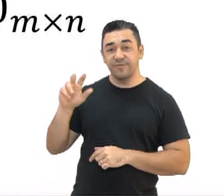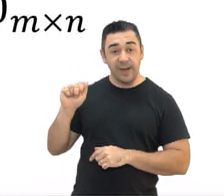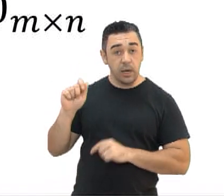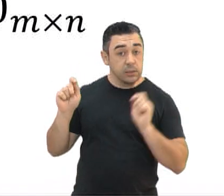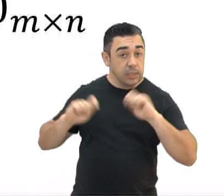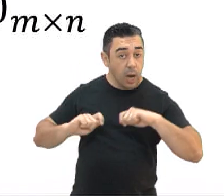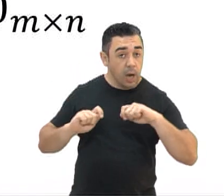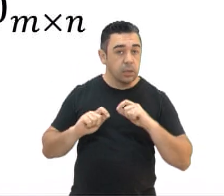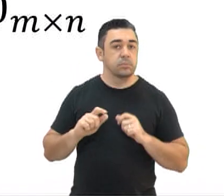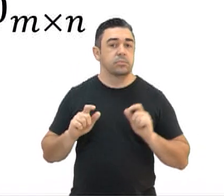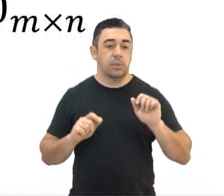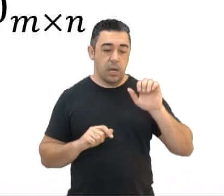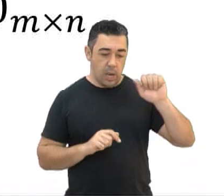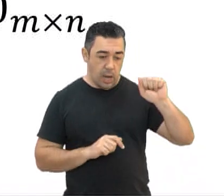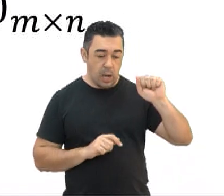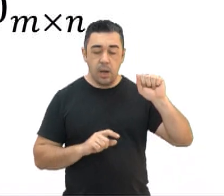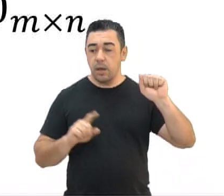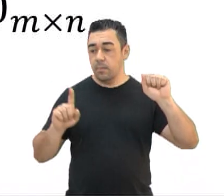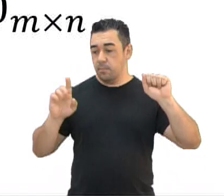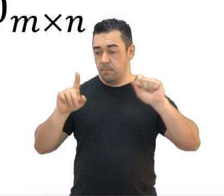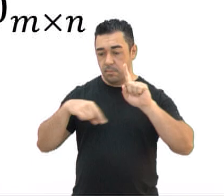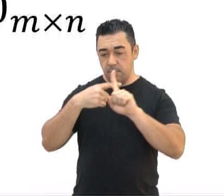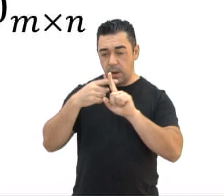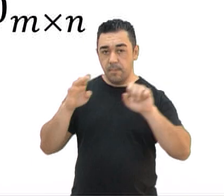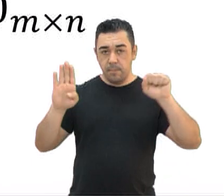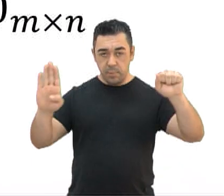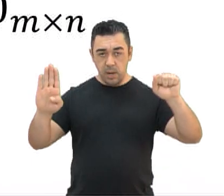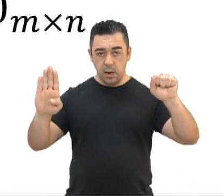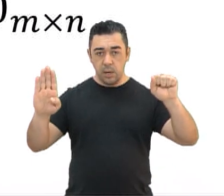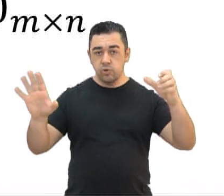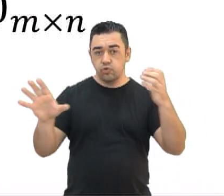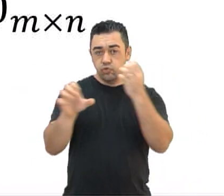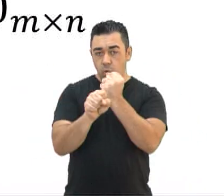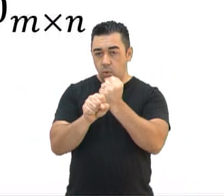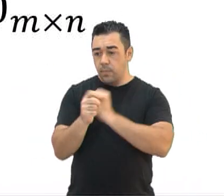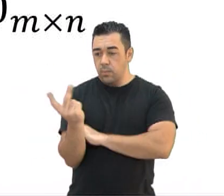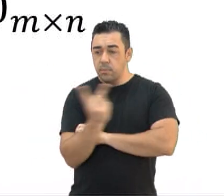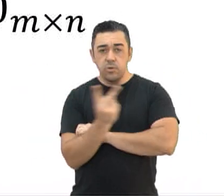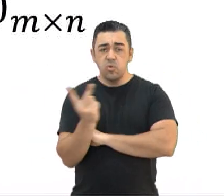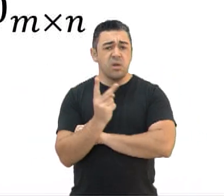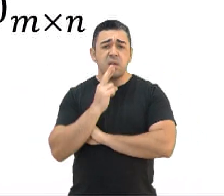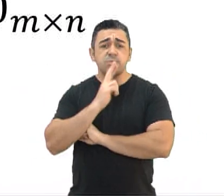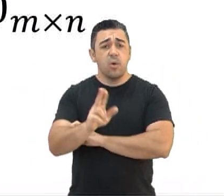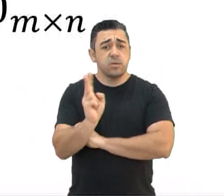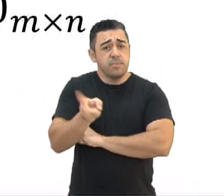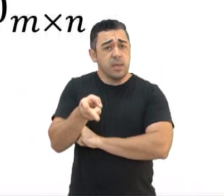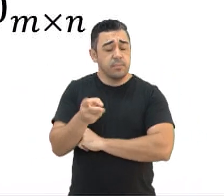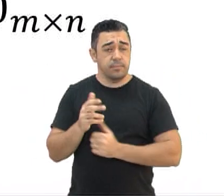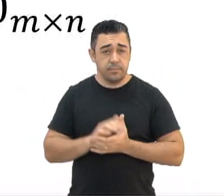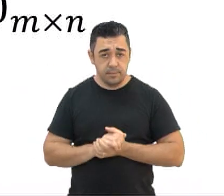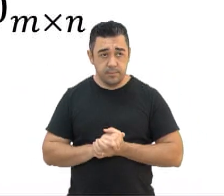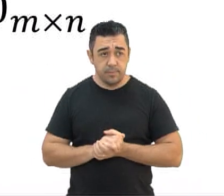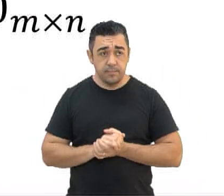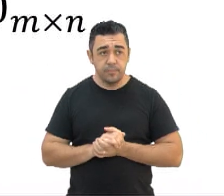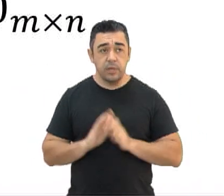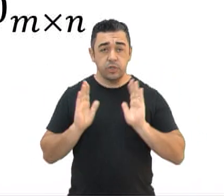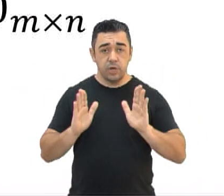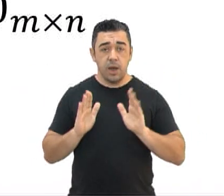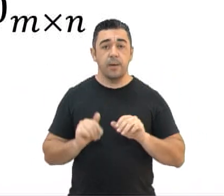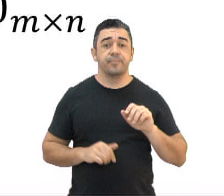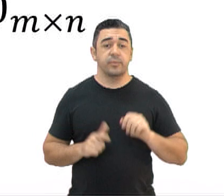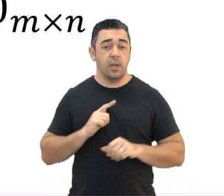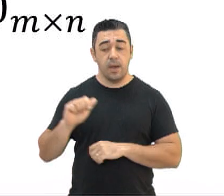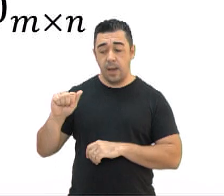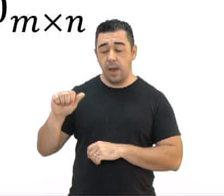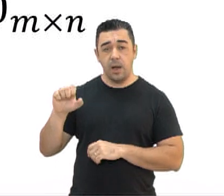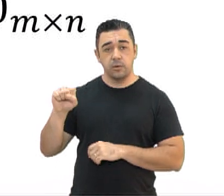somar A mais B e também posso somar B mais A, que será o mesmo resultado. E na associativa, se